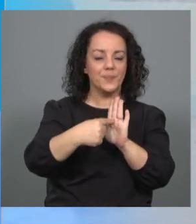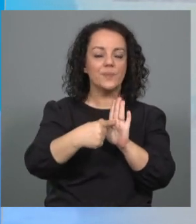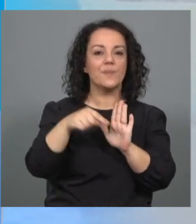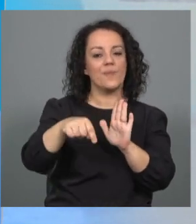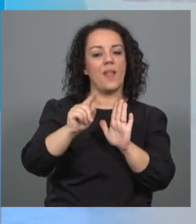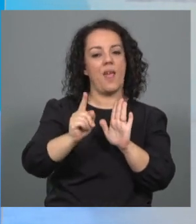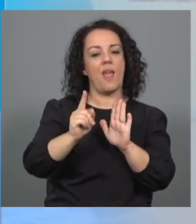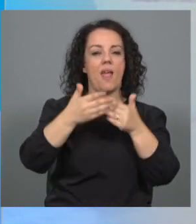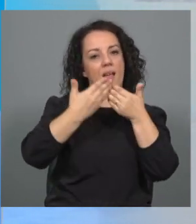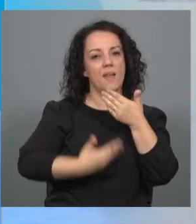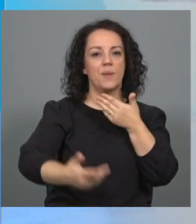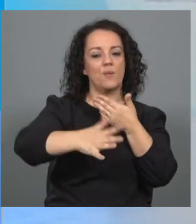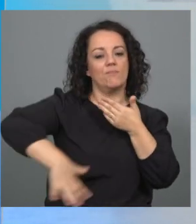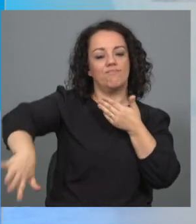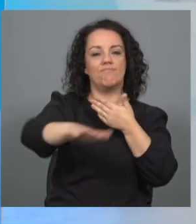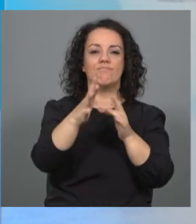o rumo dos cristãos.